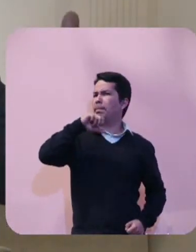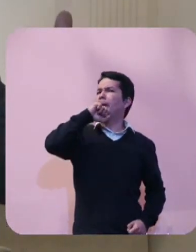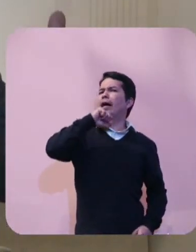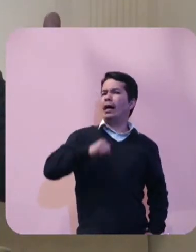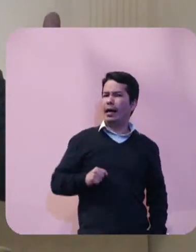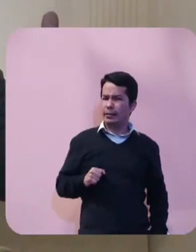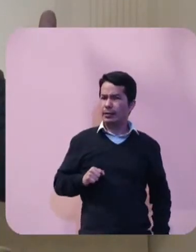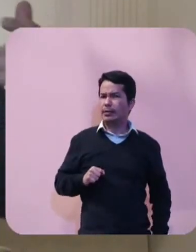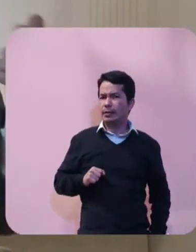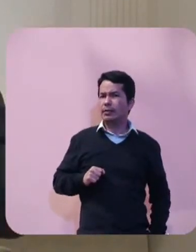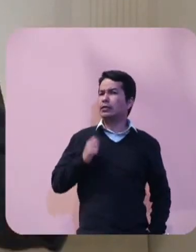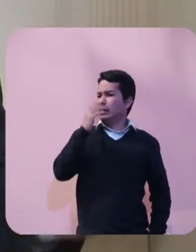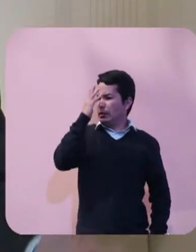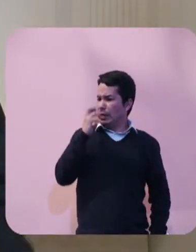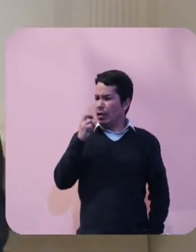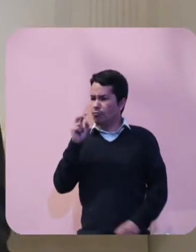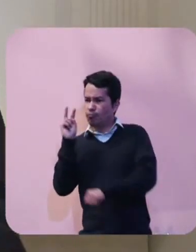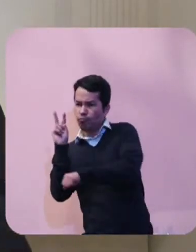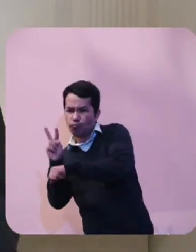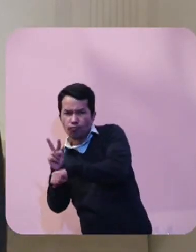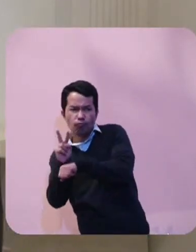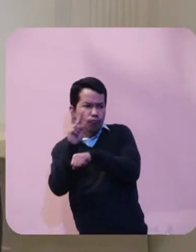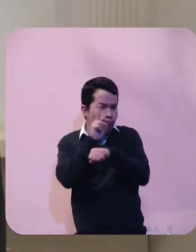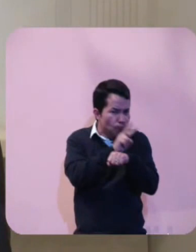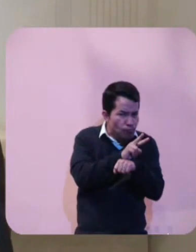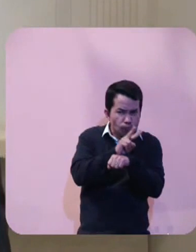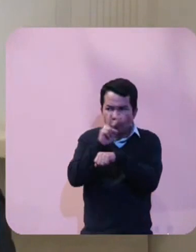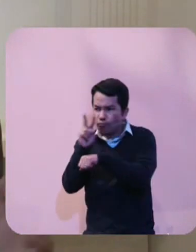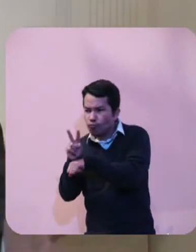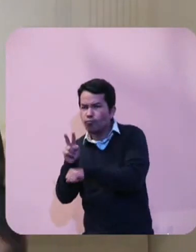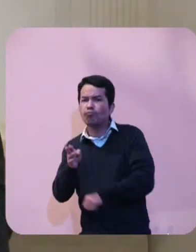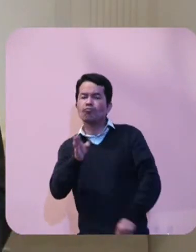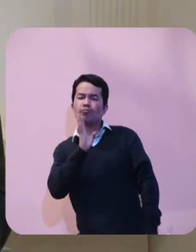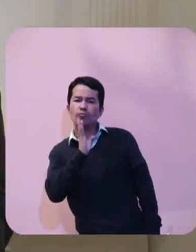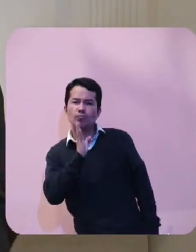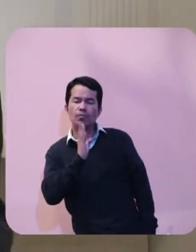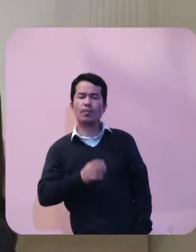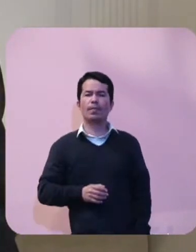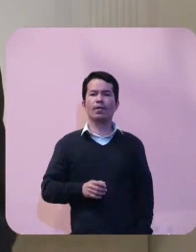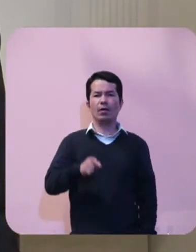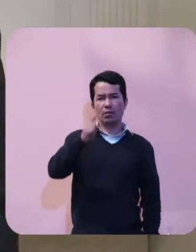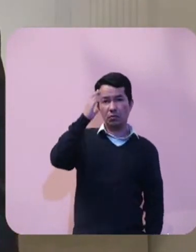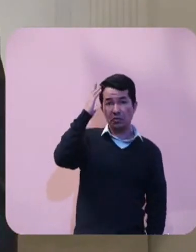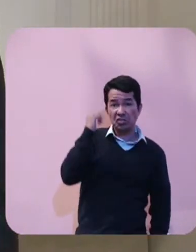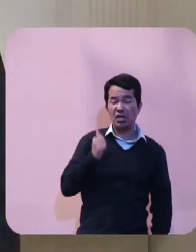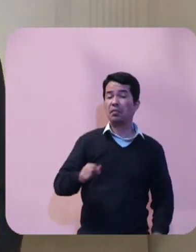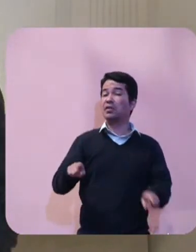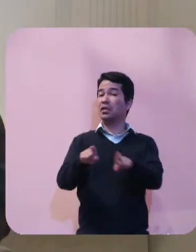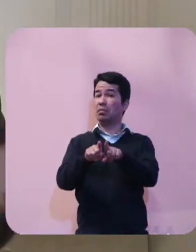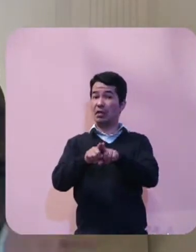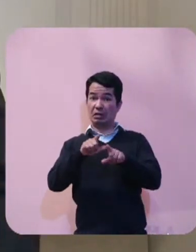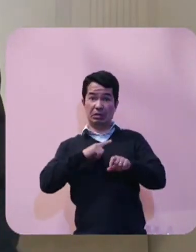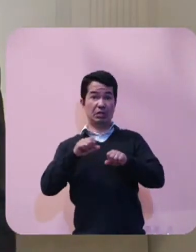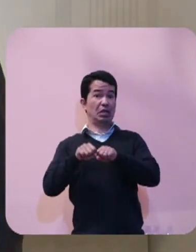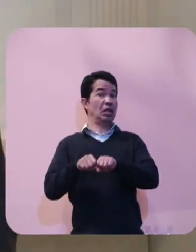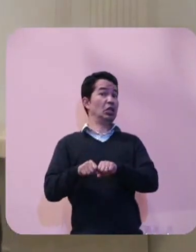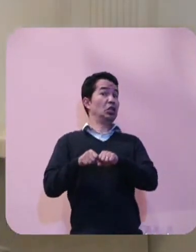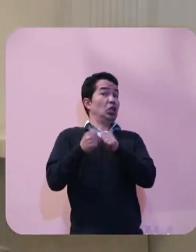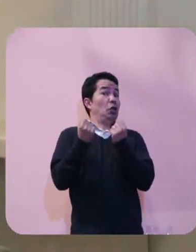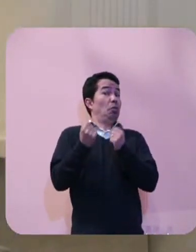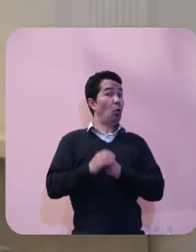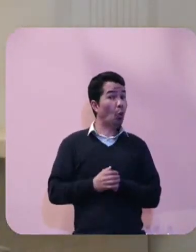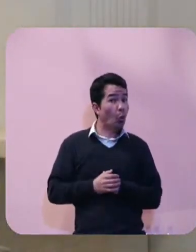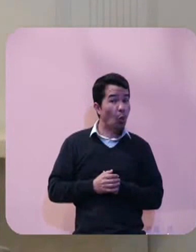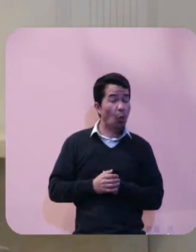de honra. Hoje a gente vive isso, né? Quando os netos não honram mais os avós, e a gente precisa tratar